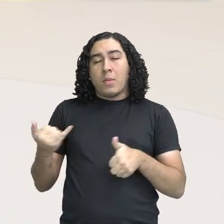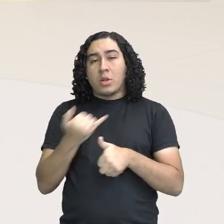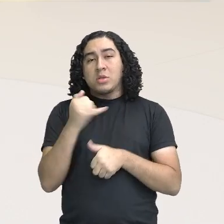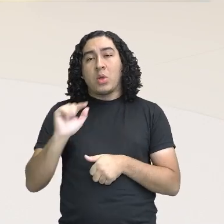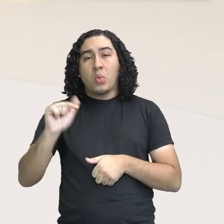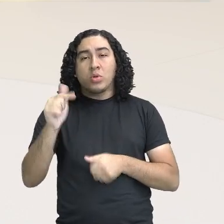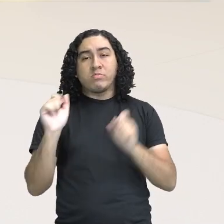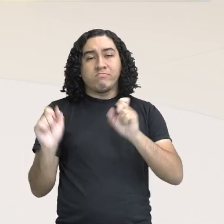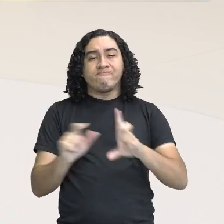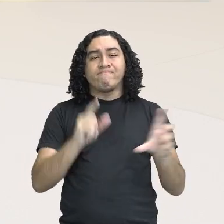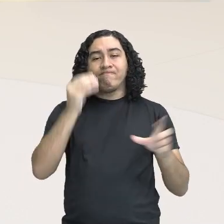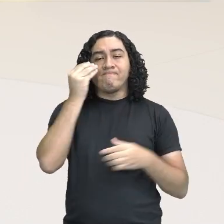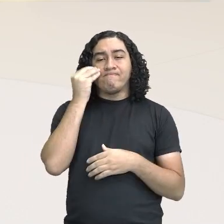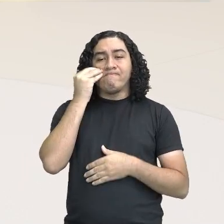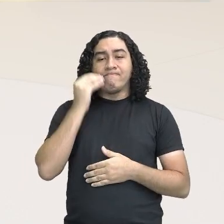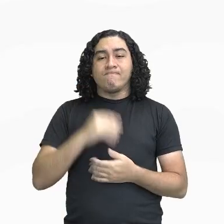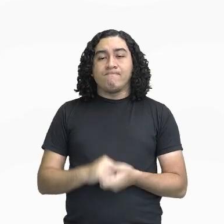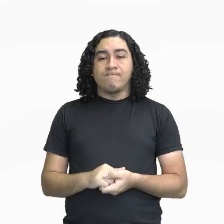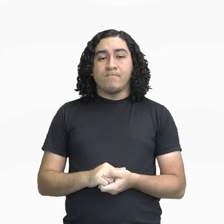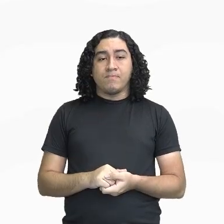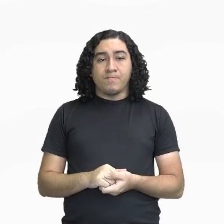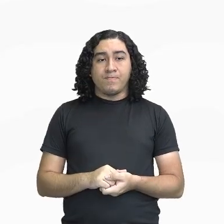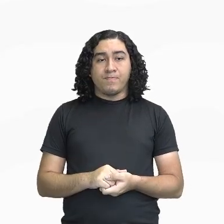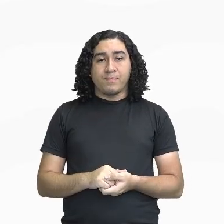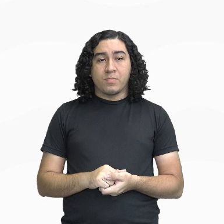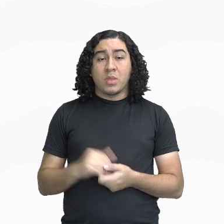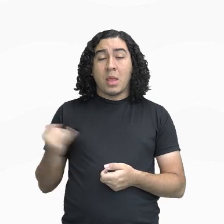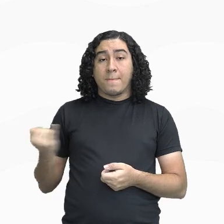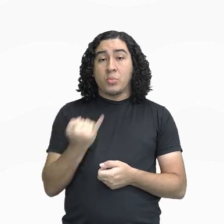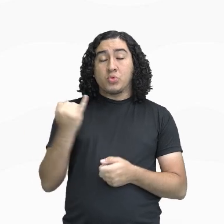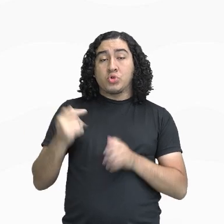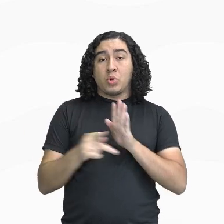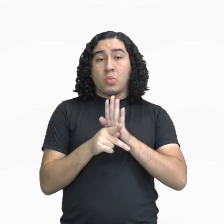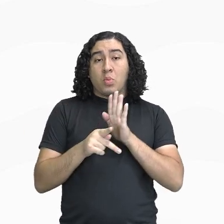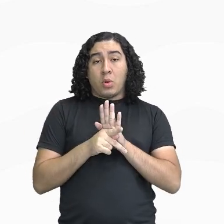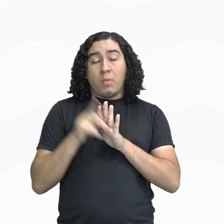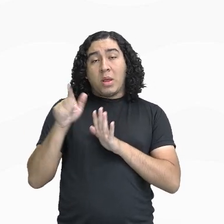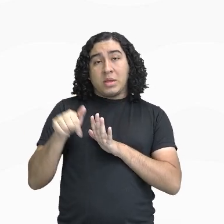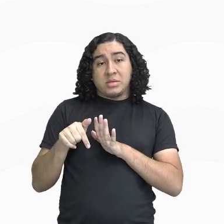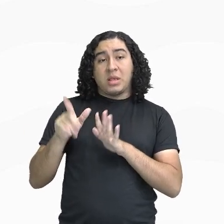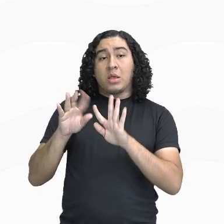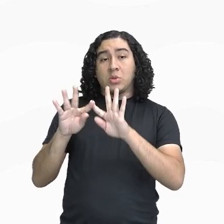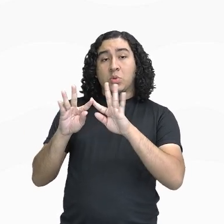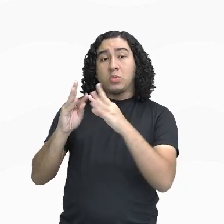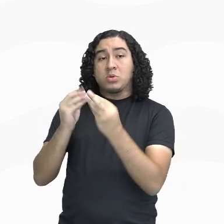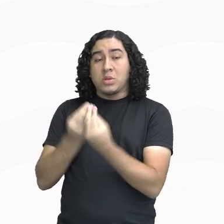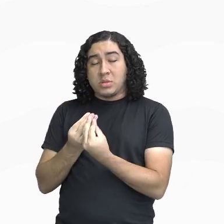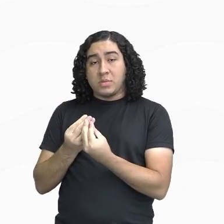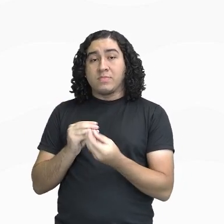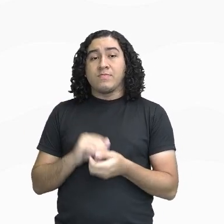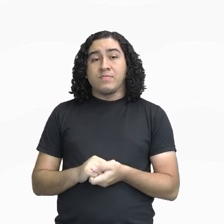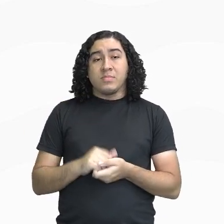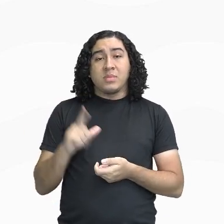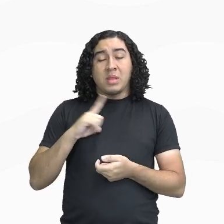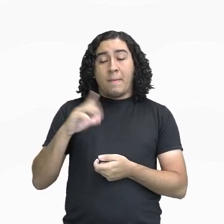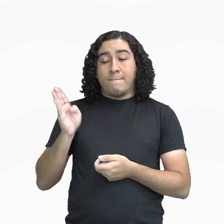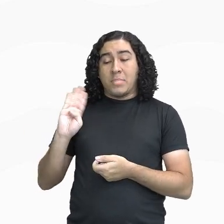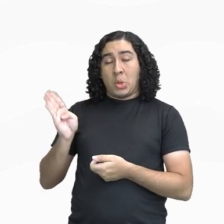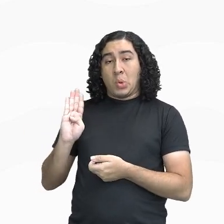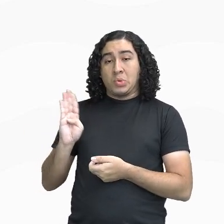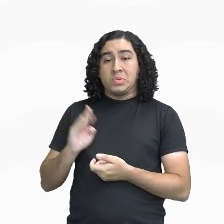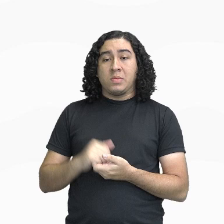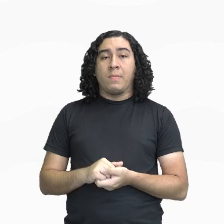nossa próxima imagem. A importância, então, ecológica e biológica, né? Aí a gente tem a função biológica.